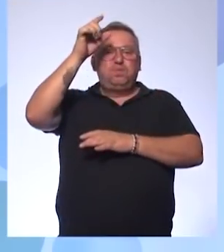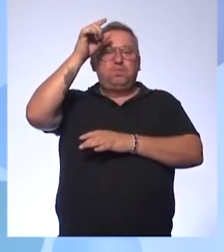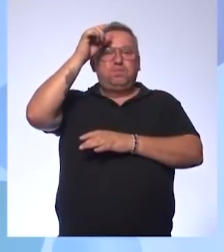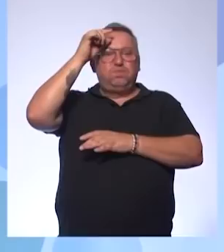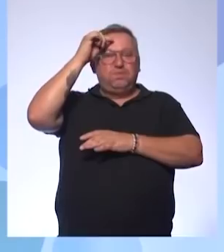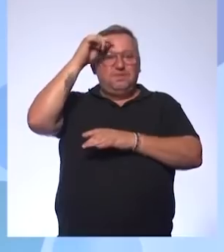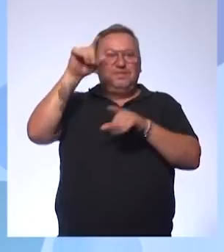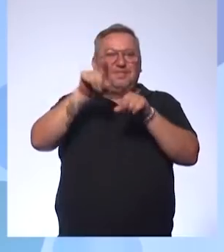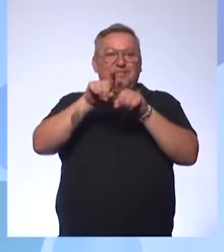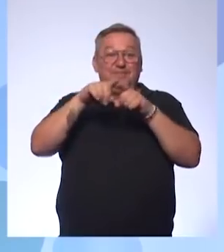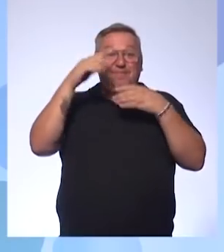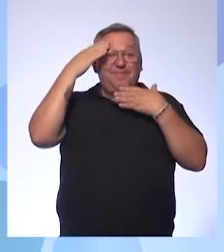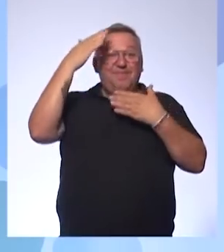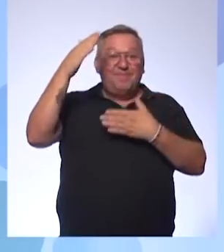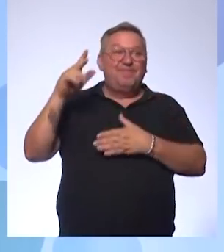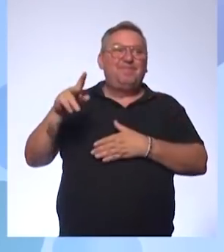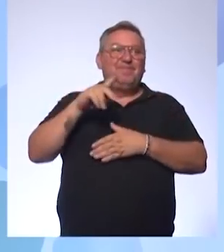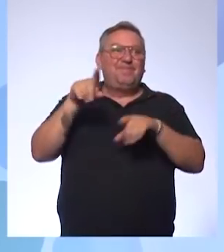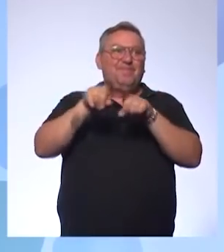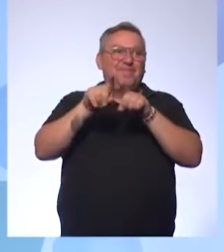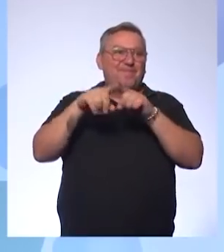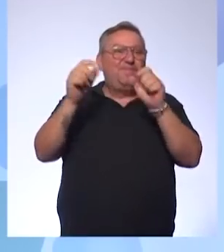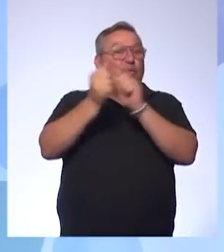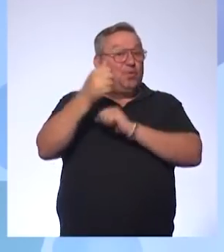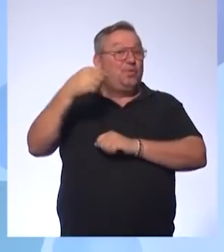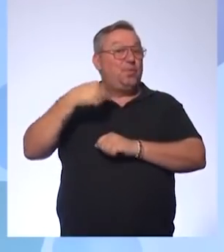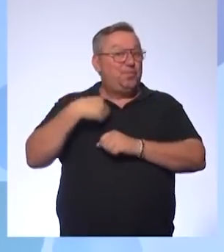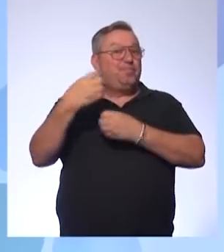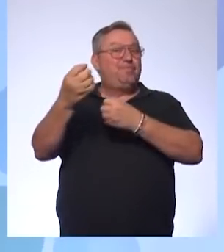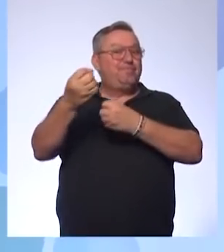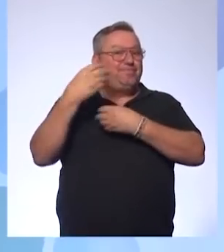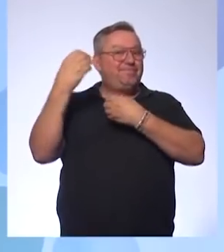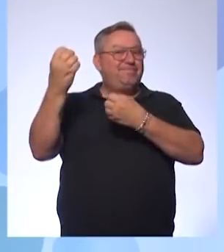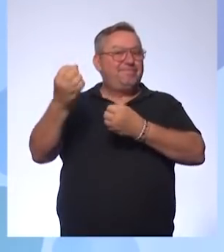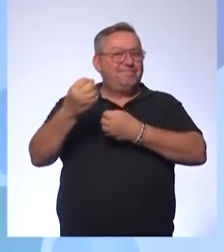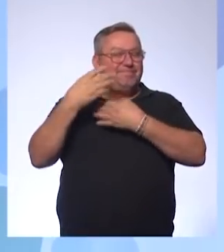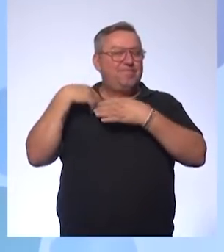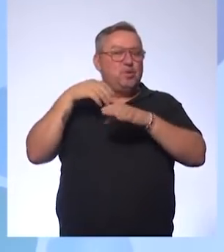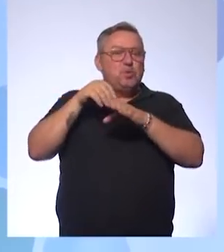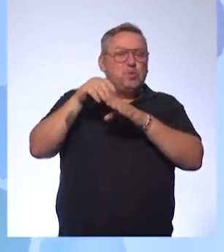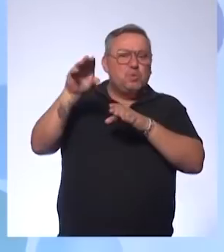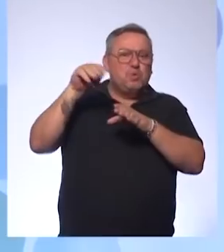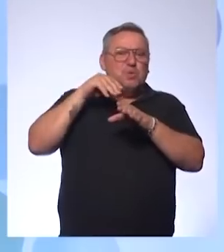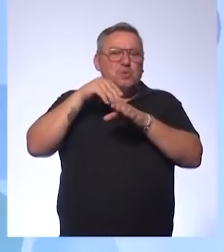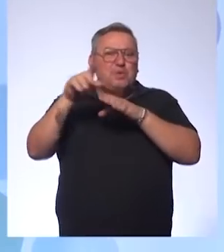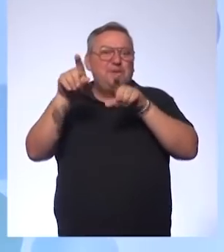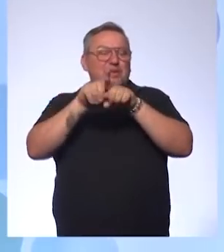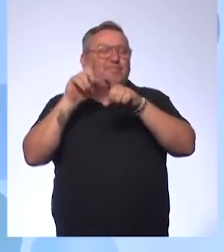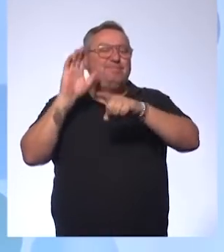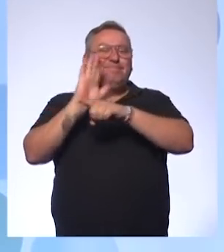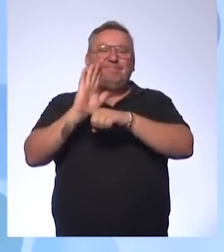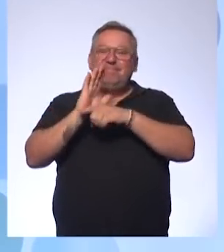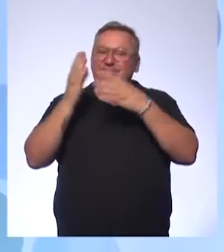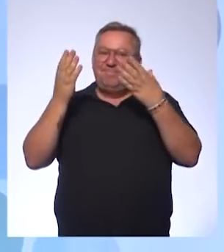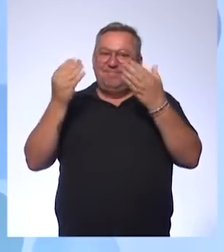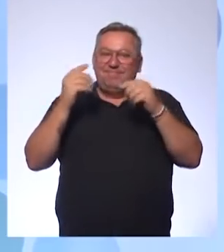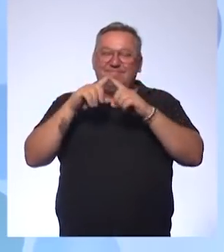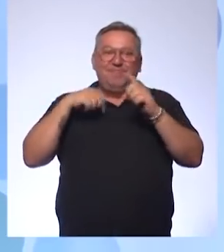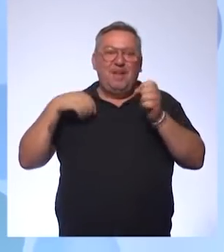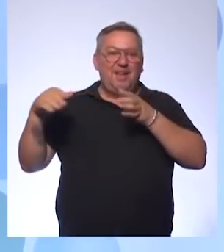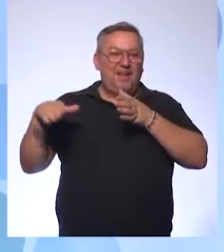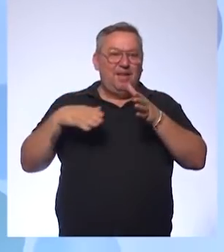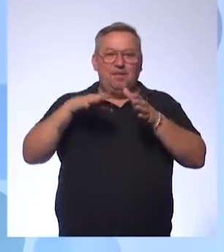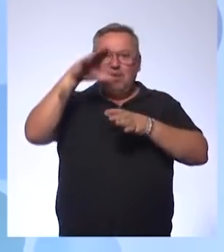Quero agradecer muito a todos os professores que estiveram até aqui comigo, que me ensinaram, que me deram dicas e me apoiaram muito nessa